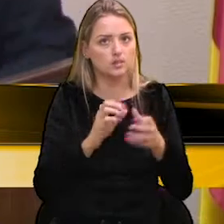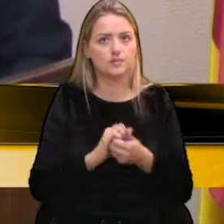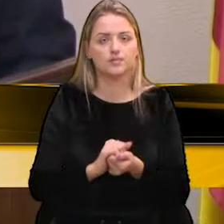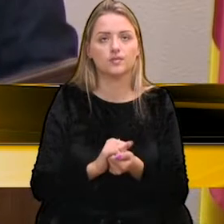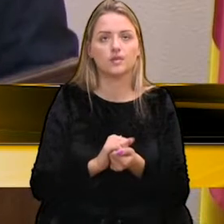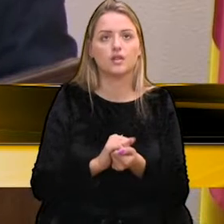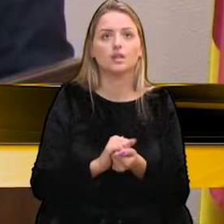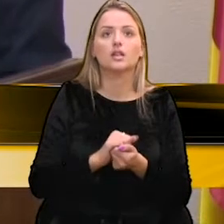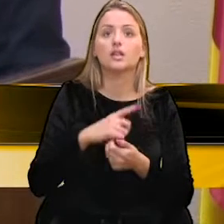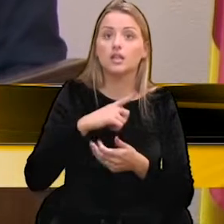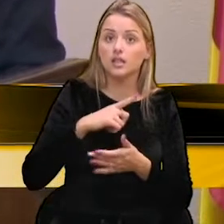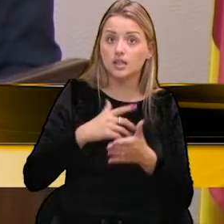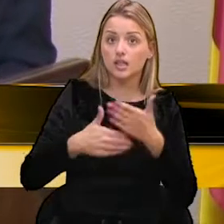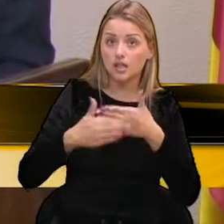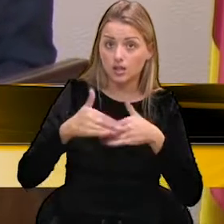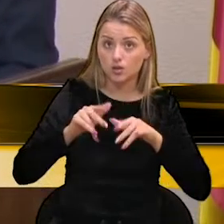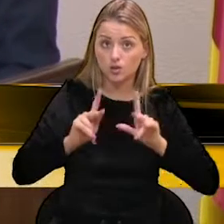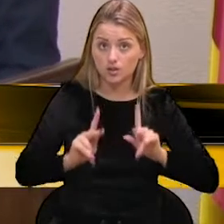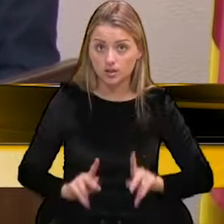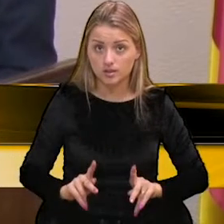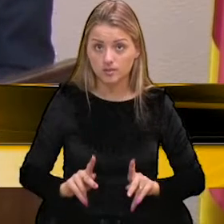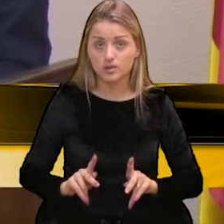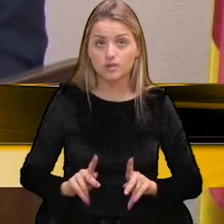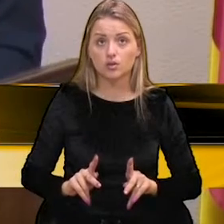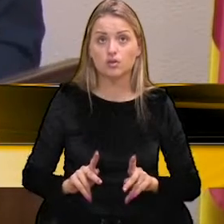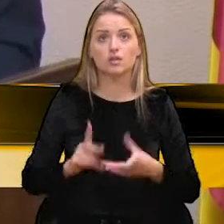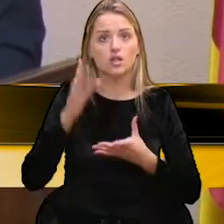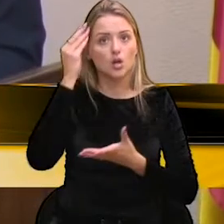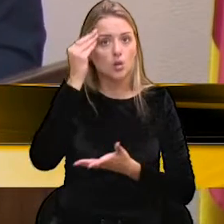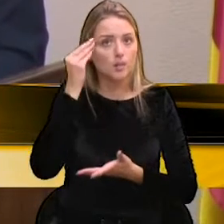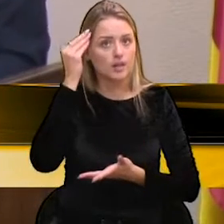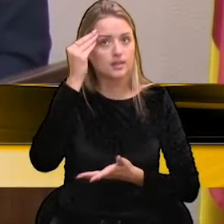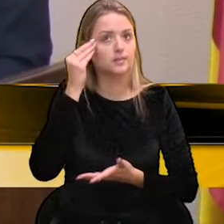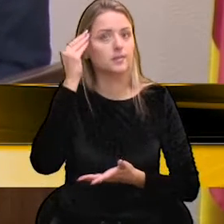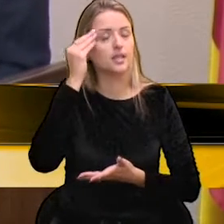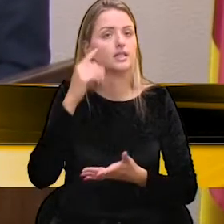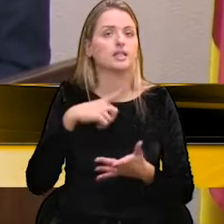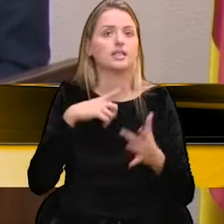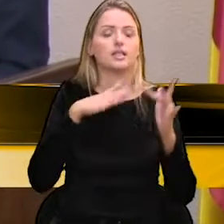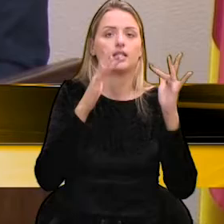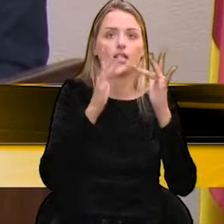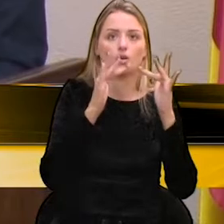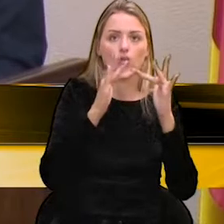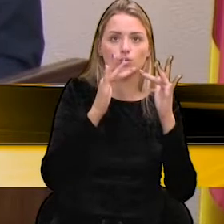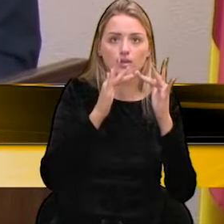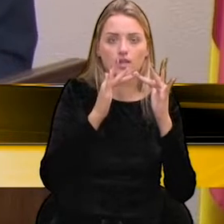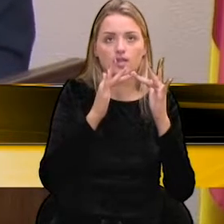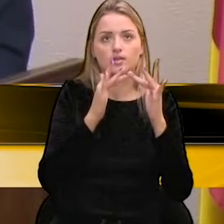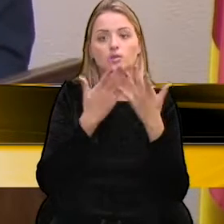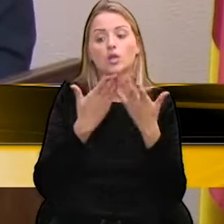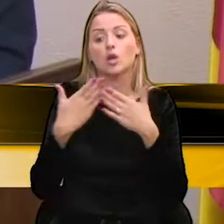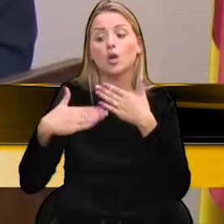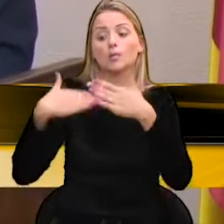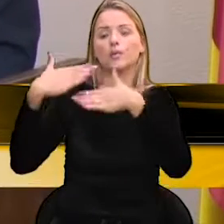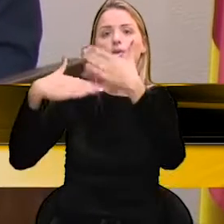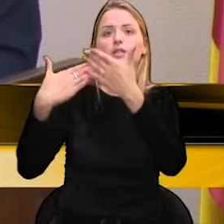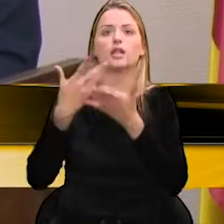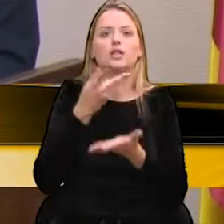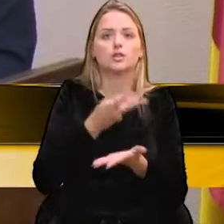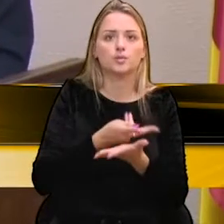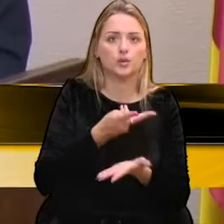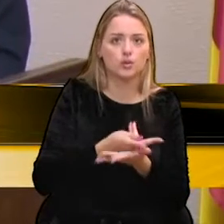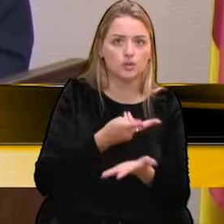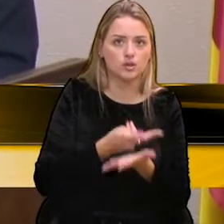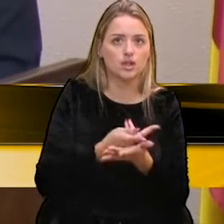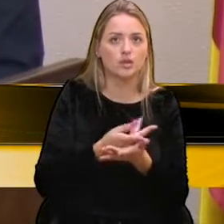oferece aos visitantes que assim procuram uma experiência relacionada com o produto, né, o processo de produção, os